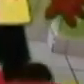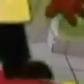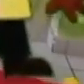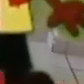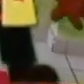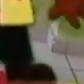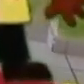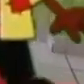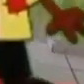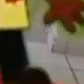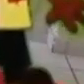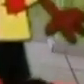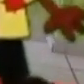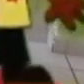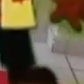Mas Catirina,